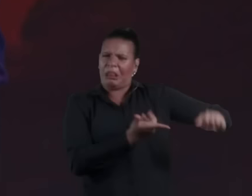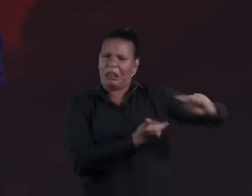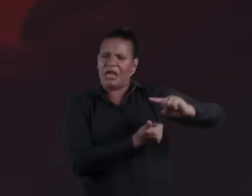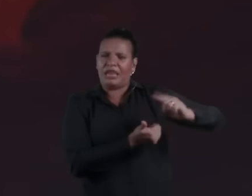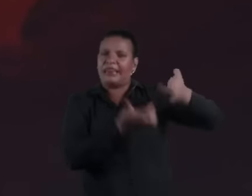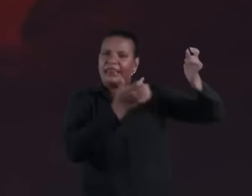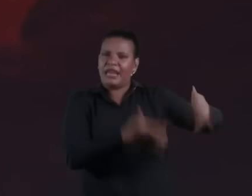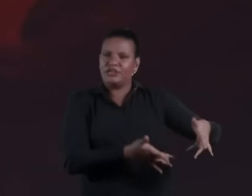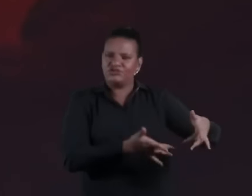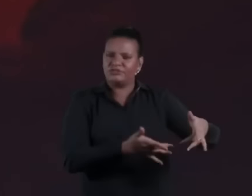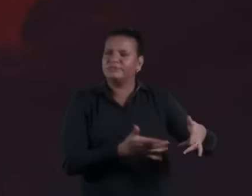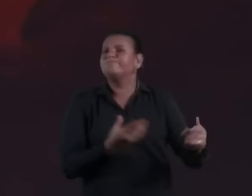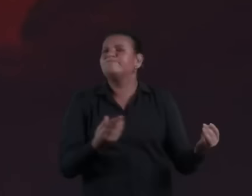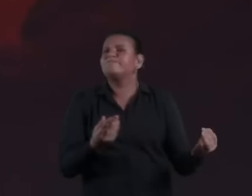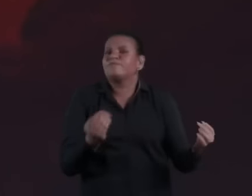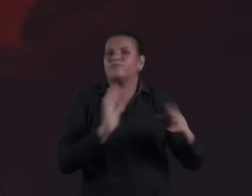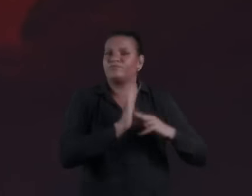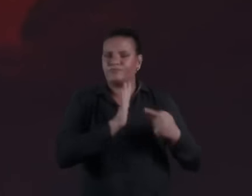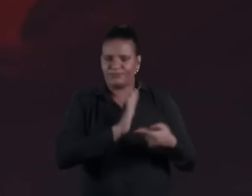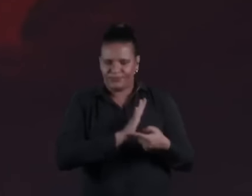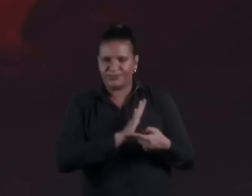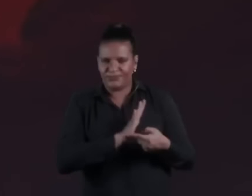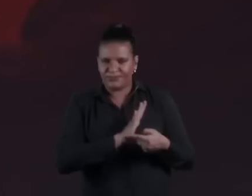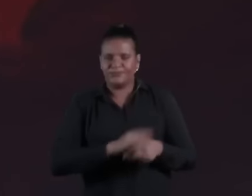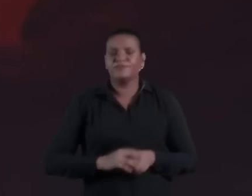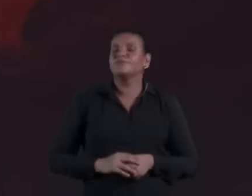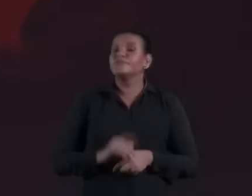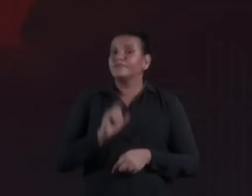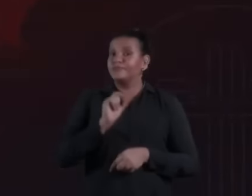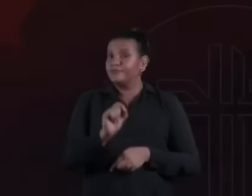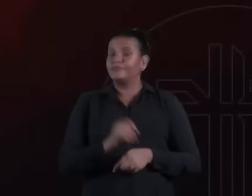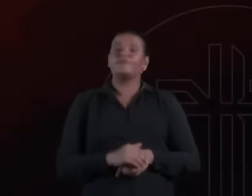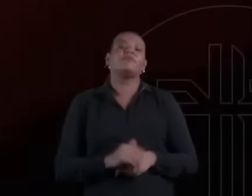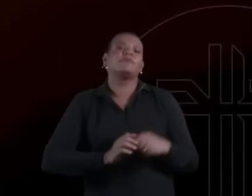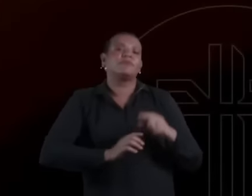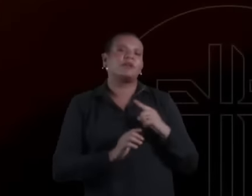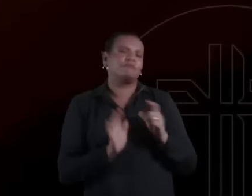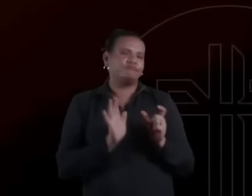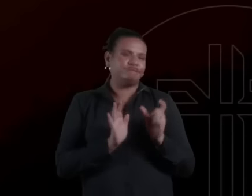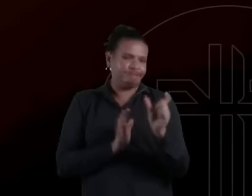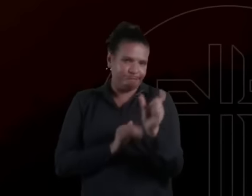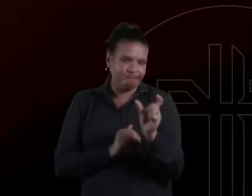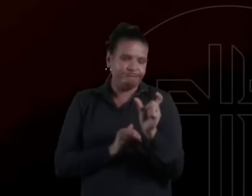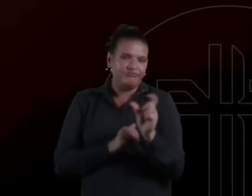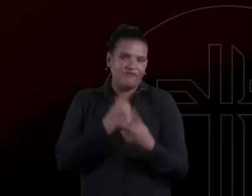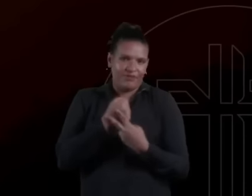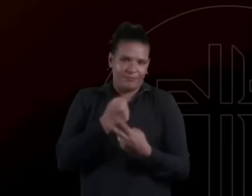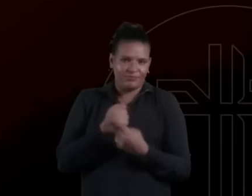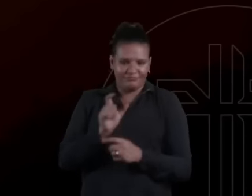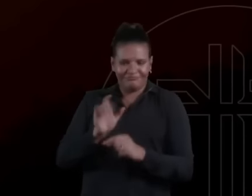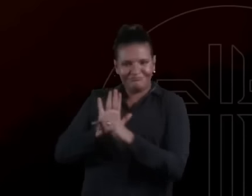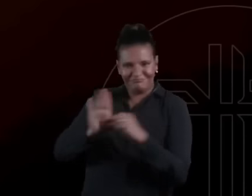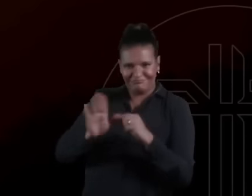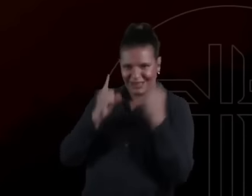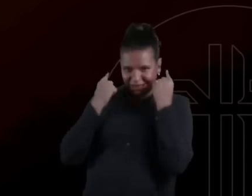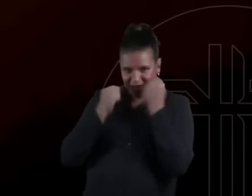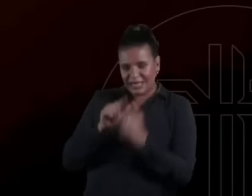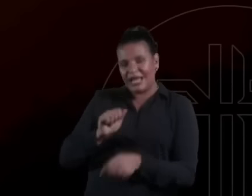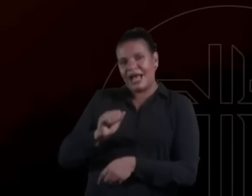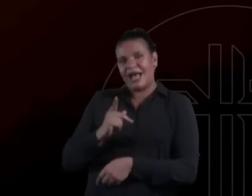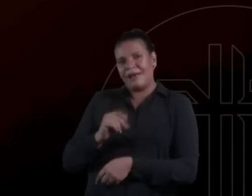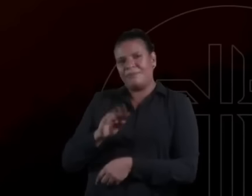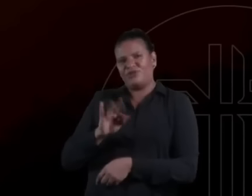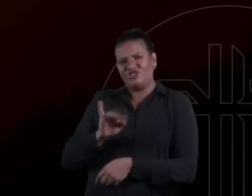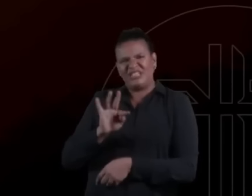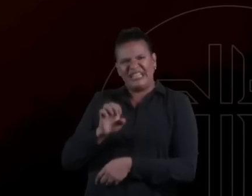aqui apotem significa colocar de lado significa tirar do caminho ou remover mas